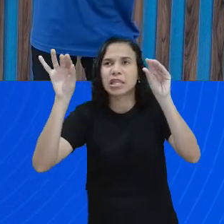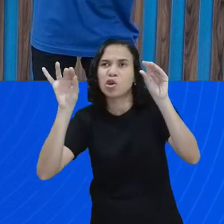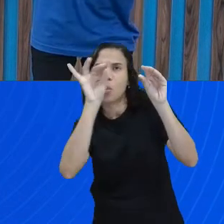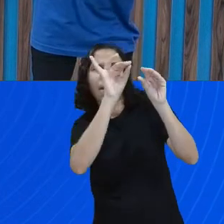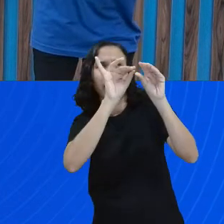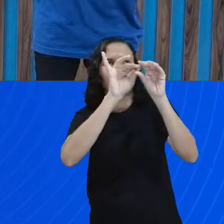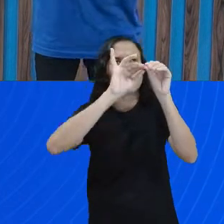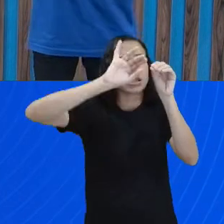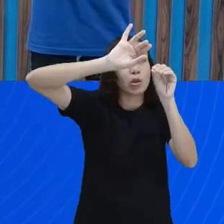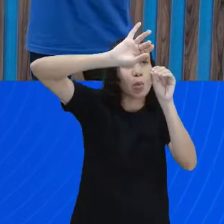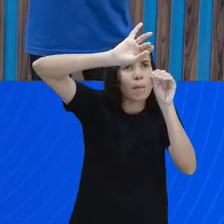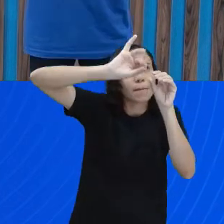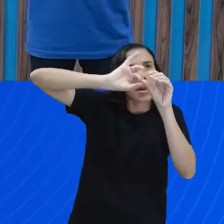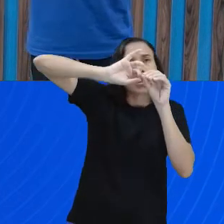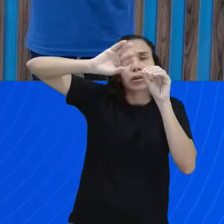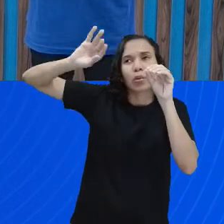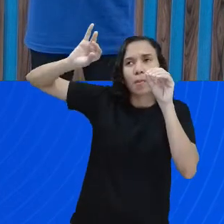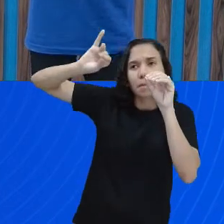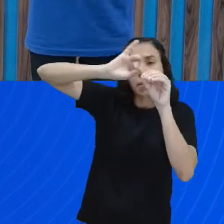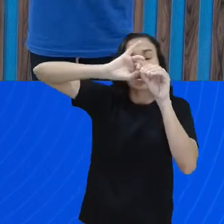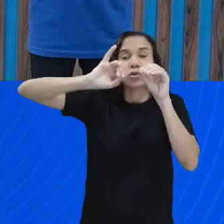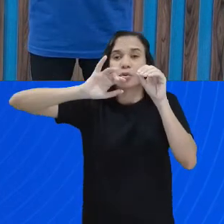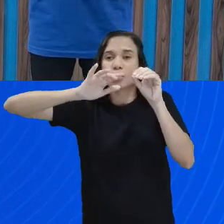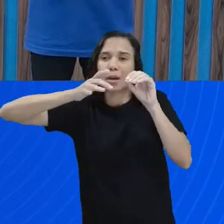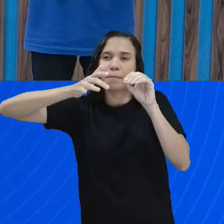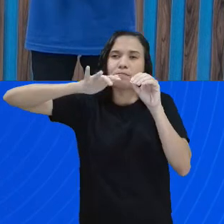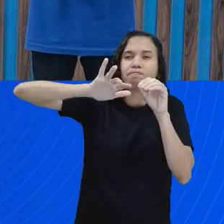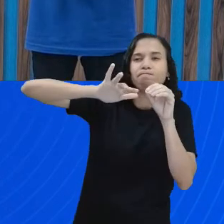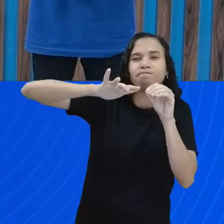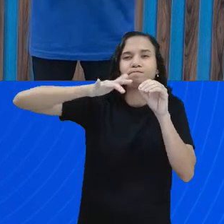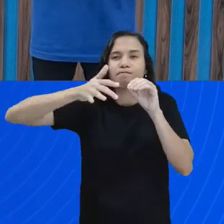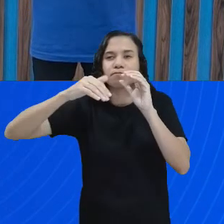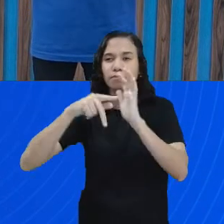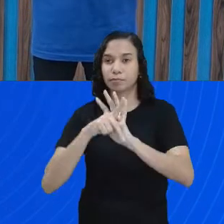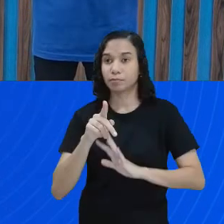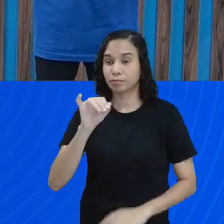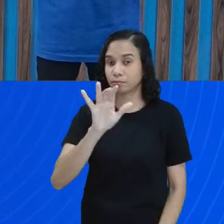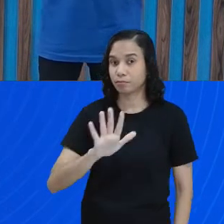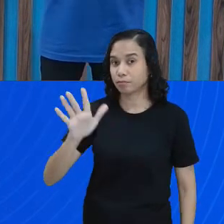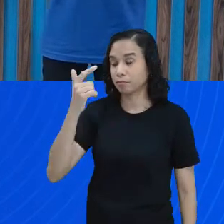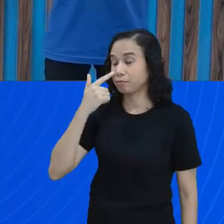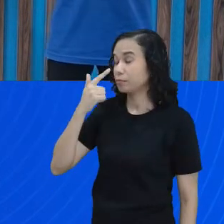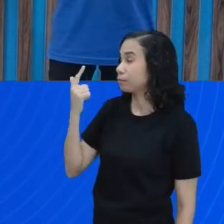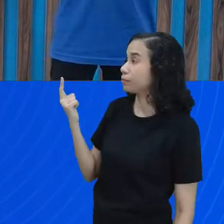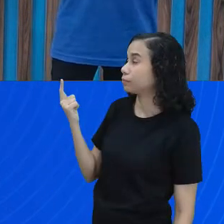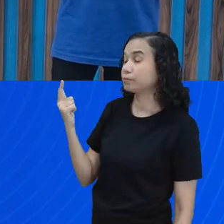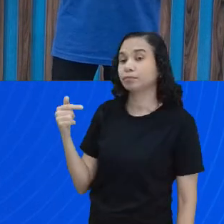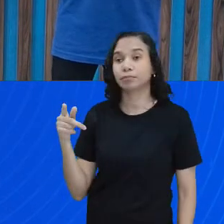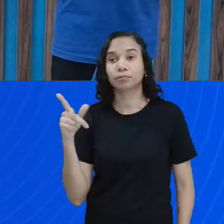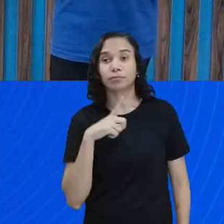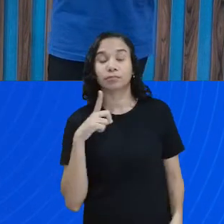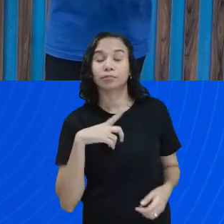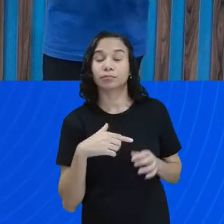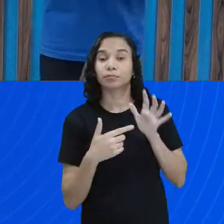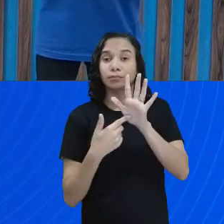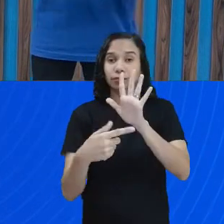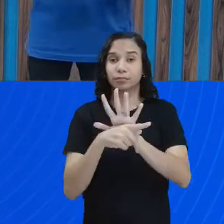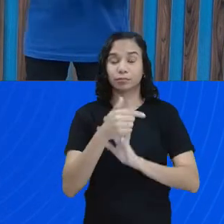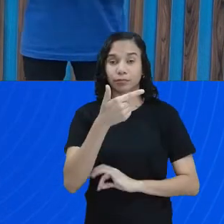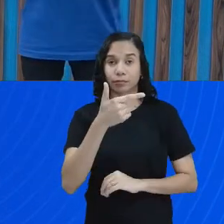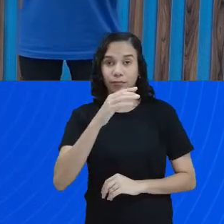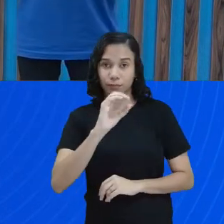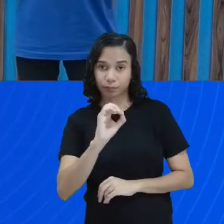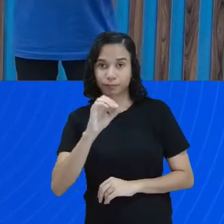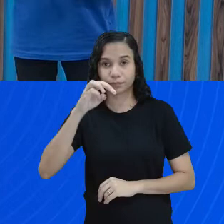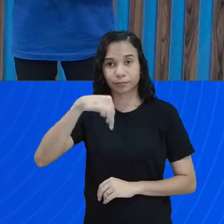preencher no outro, e vai preenchendo aproximadamente, por exemplo, aí na tela de vocês, aqui ao meu lado, está aparecendo